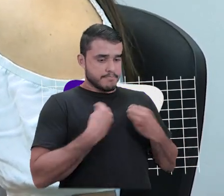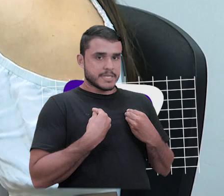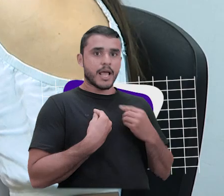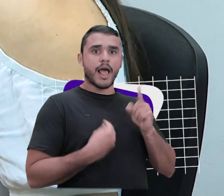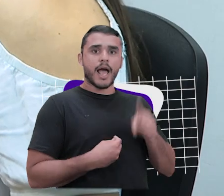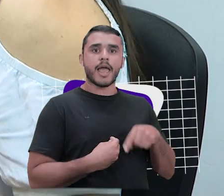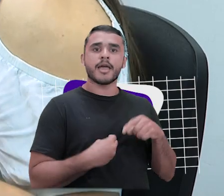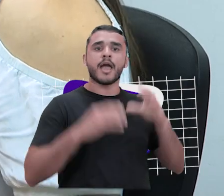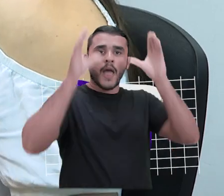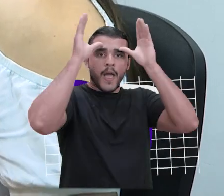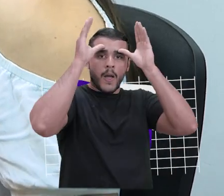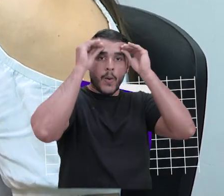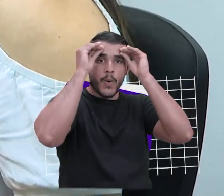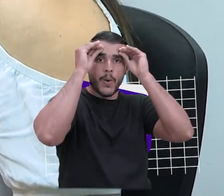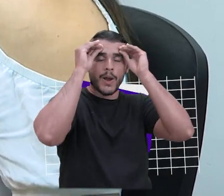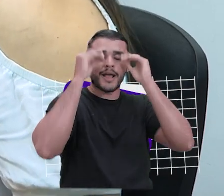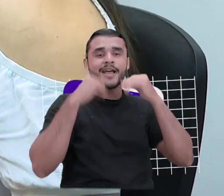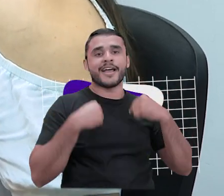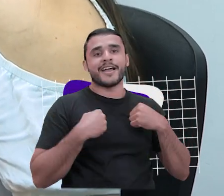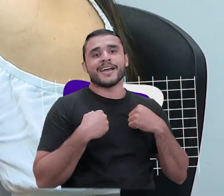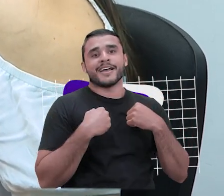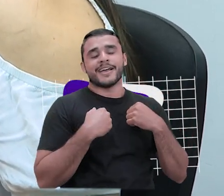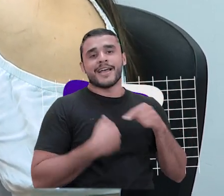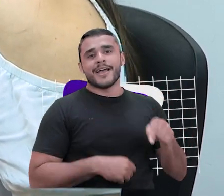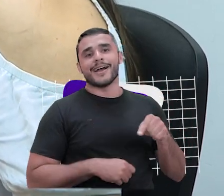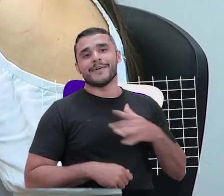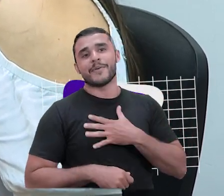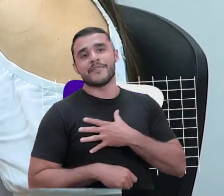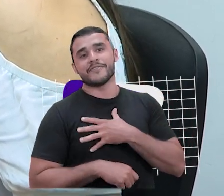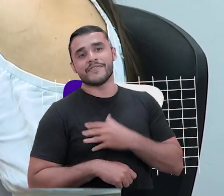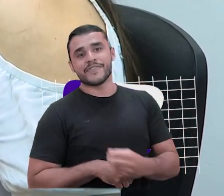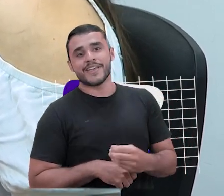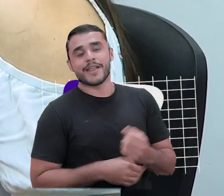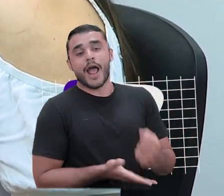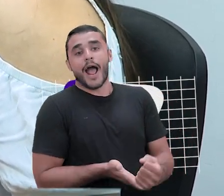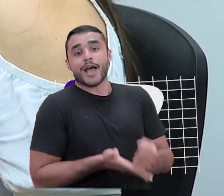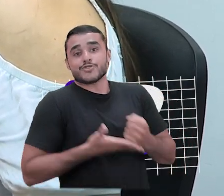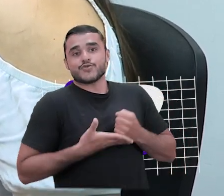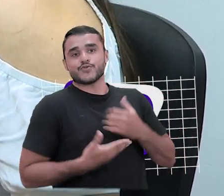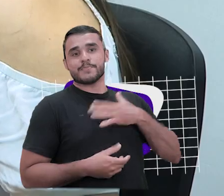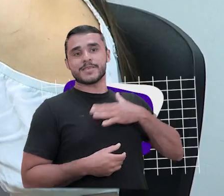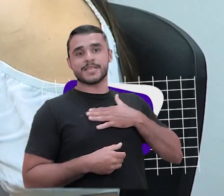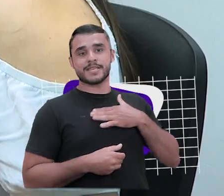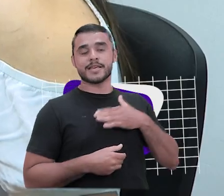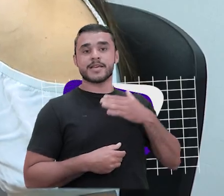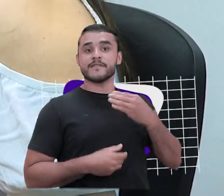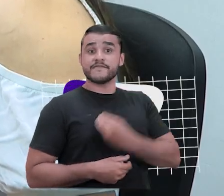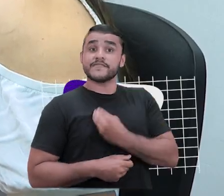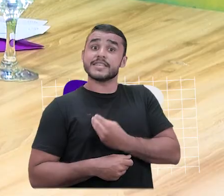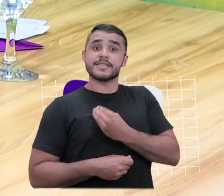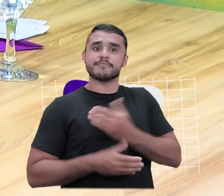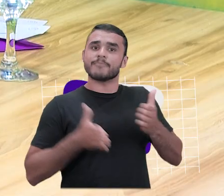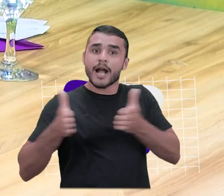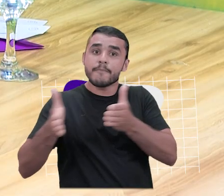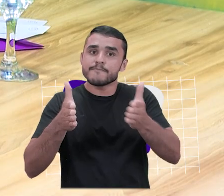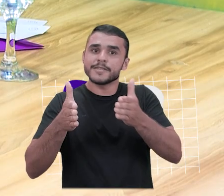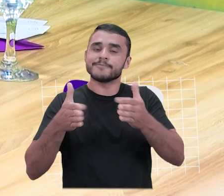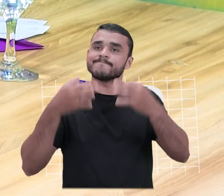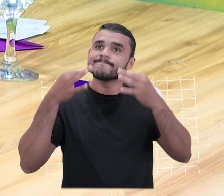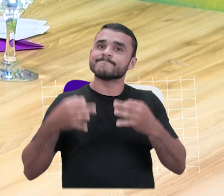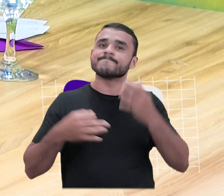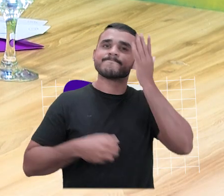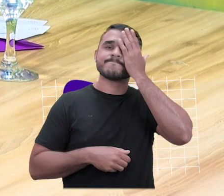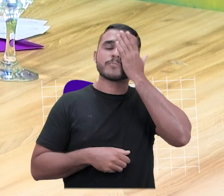Tá explicado. O meu mundo é esse. Essa foi a virada de chave. Eu entender que a